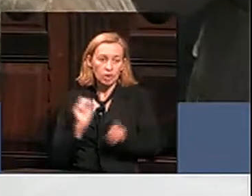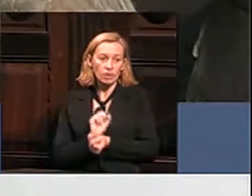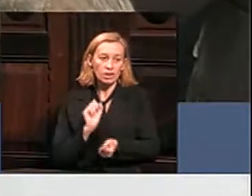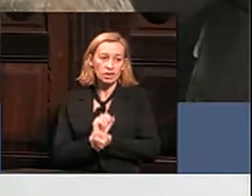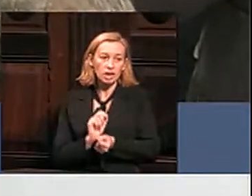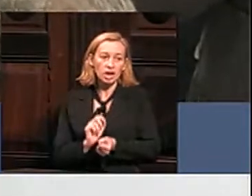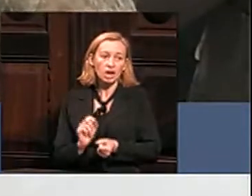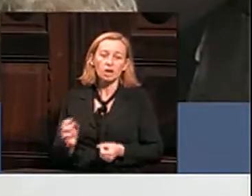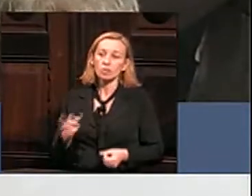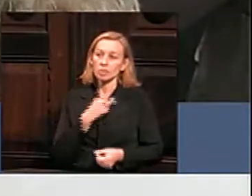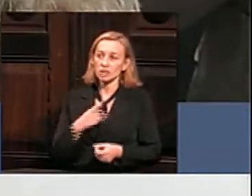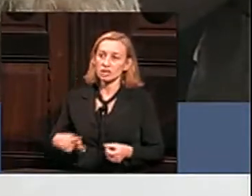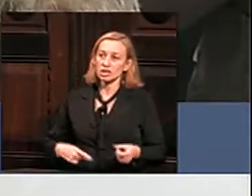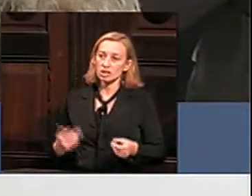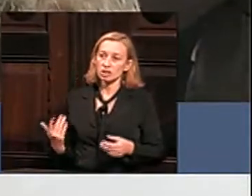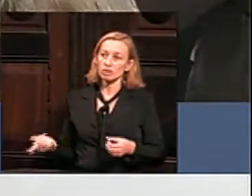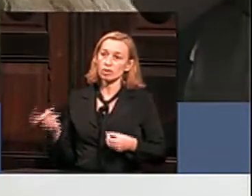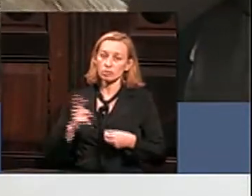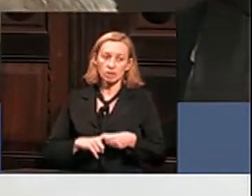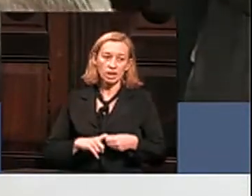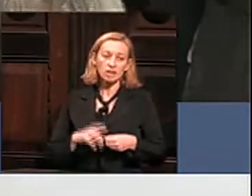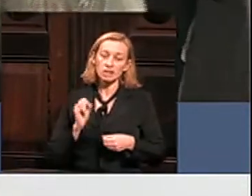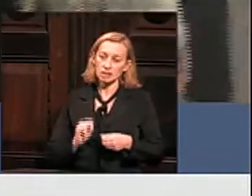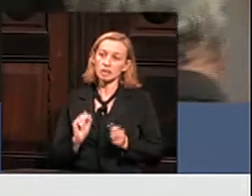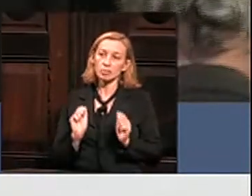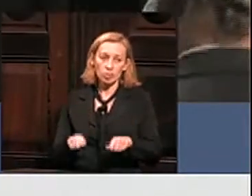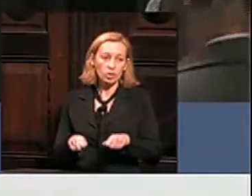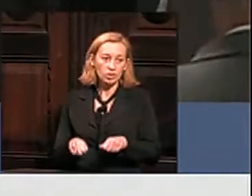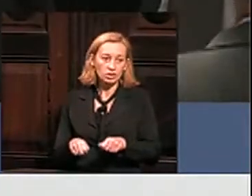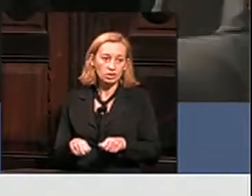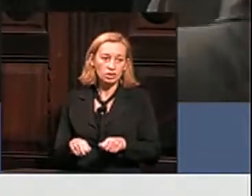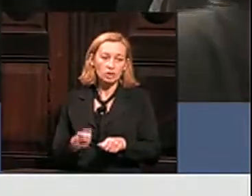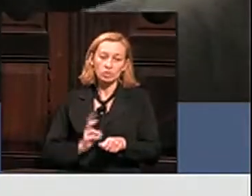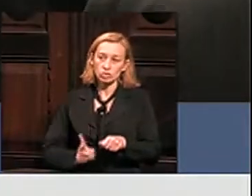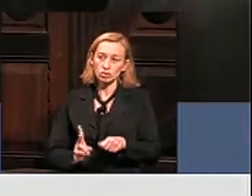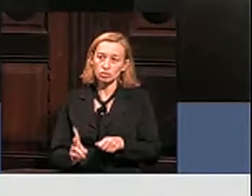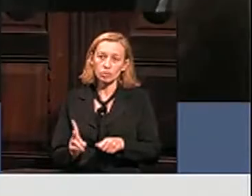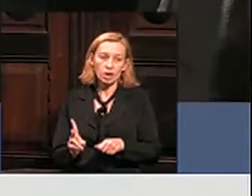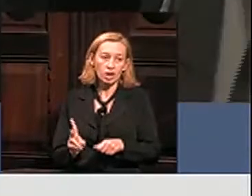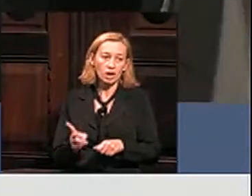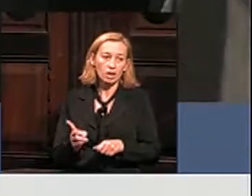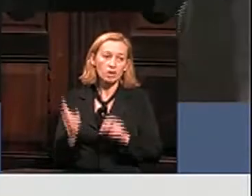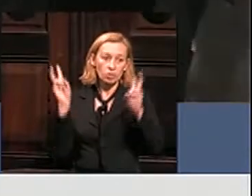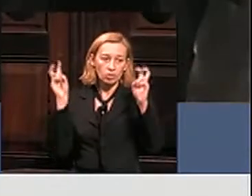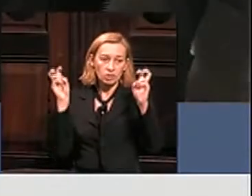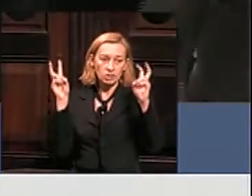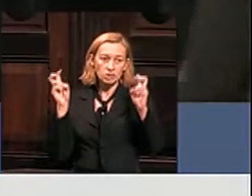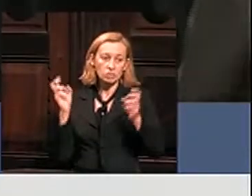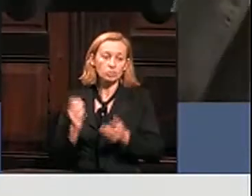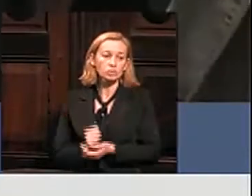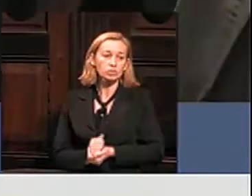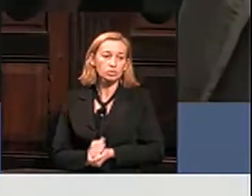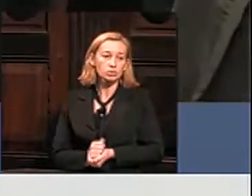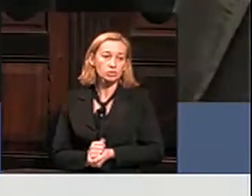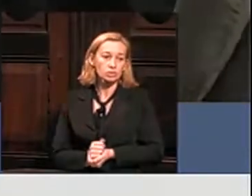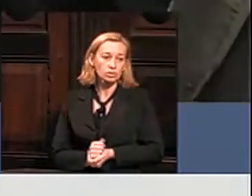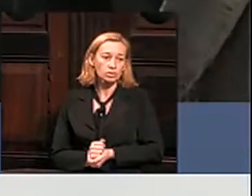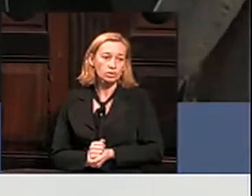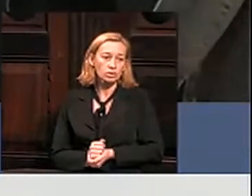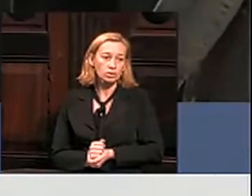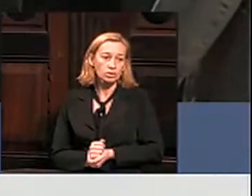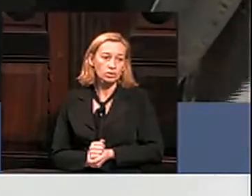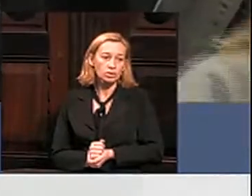modo a verificar se ainda existe a possibilidade da apreciação da matéria, de modo a que possamos, pelo